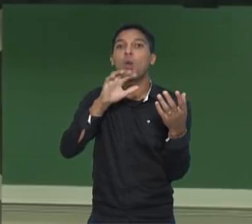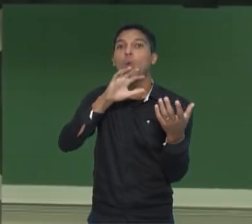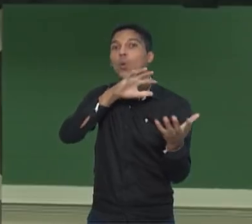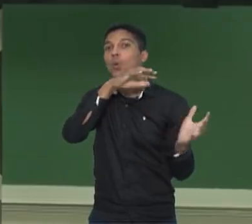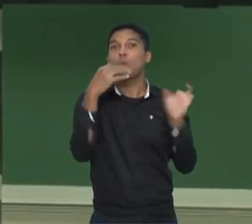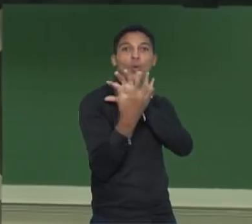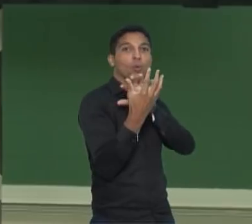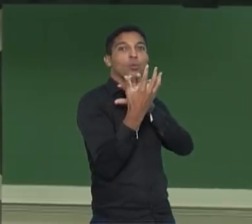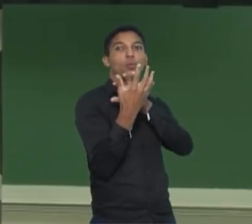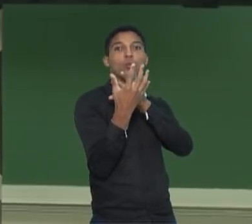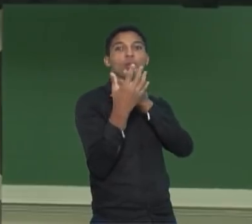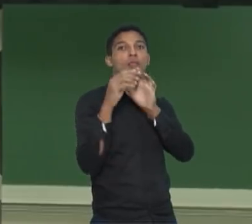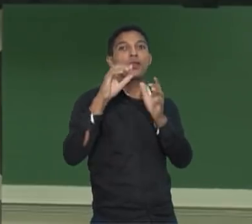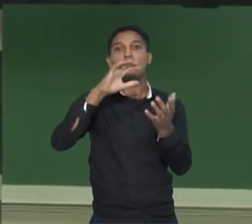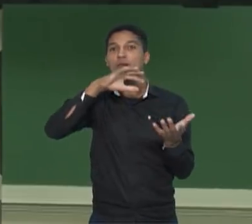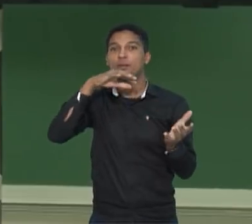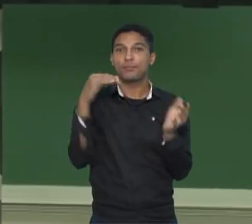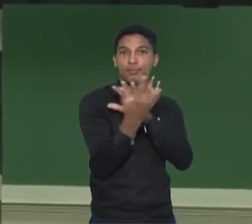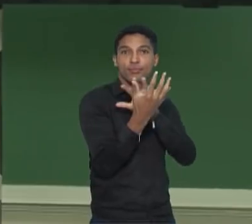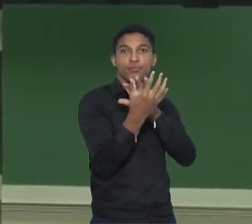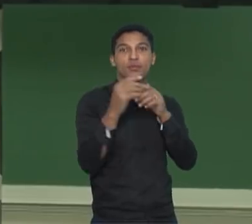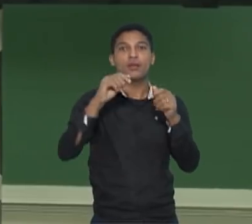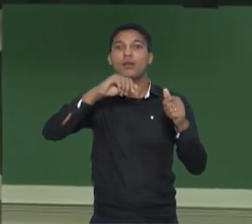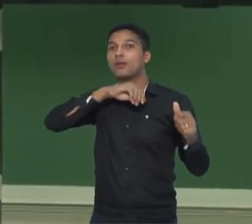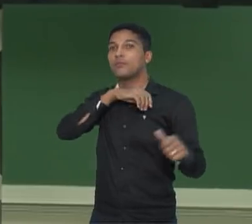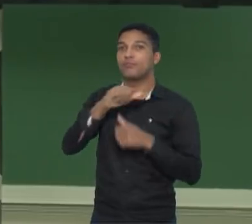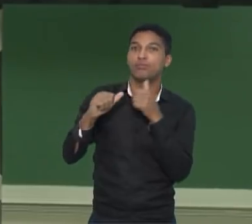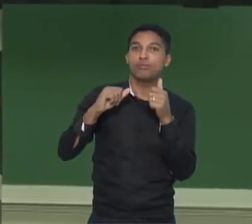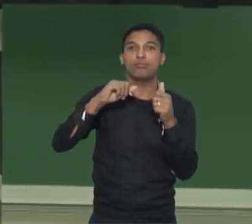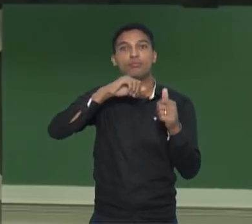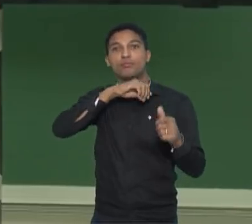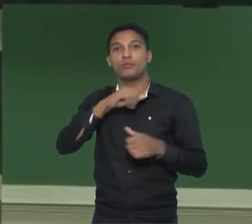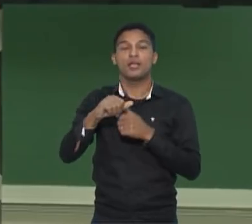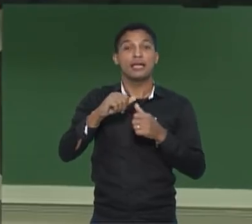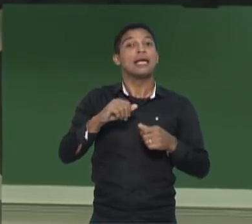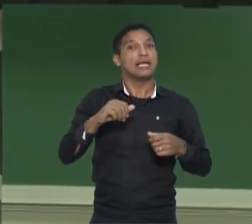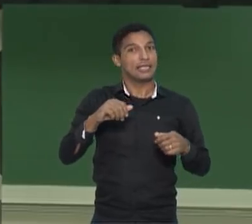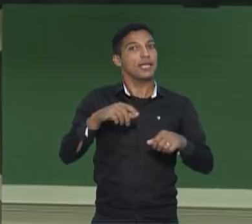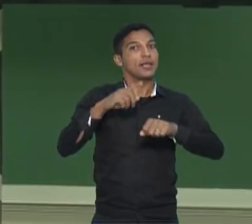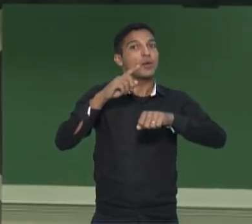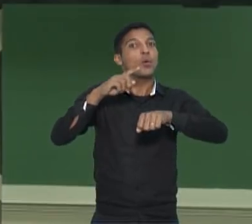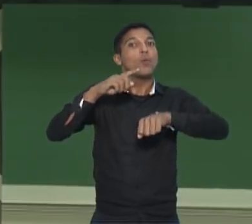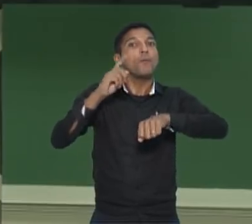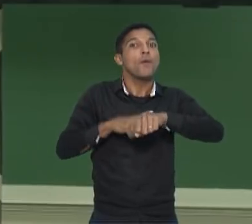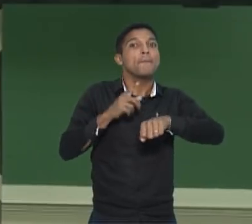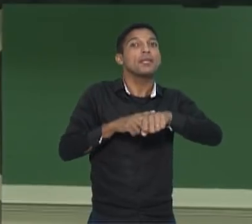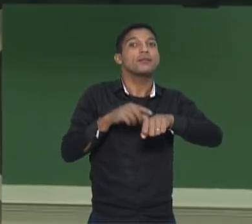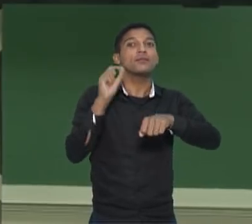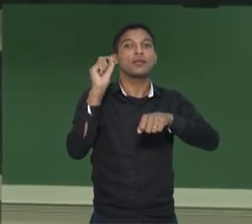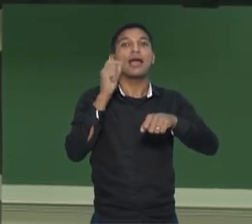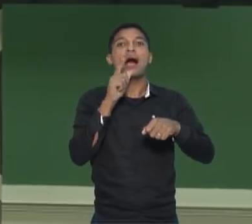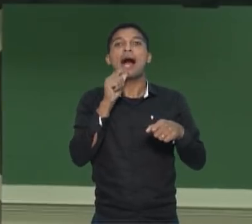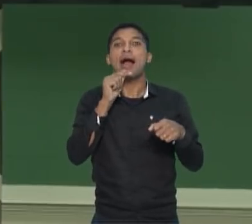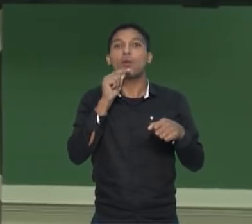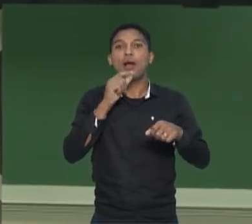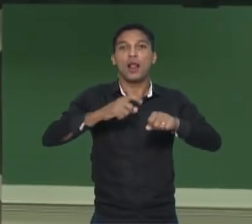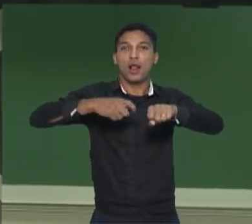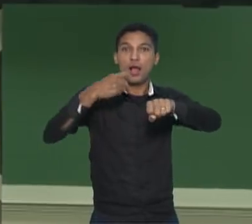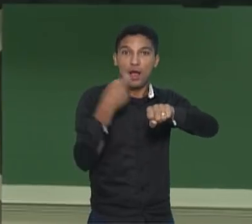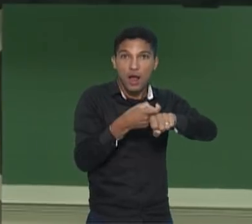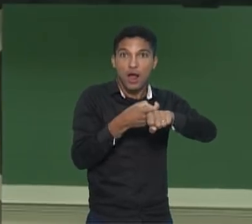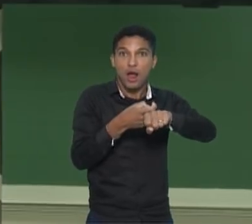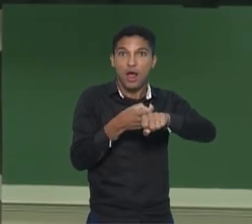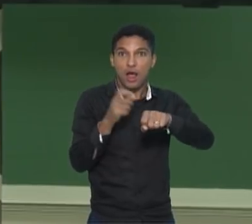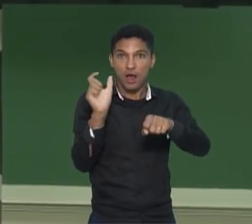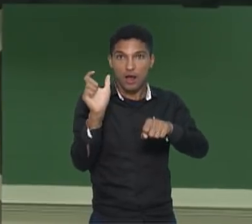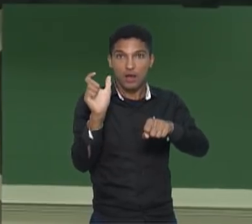Tem momentos que ela está sólida, tem momentos que ela vai ficar líquida e tem momentos que ela vai se transformar no estado